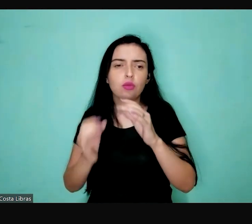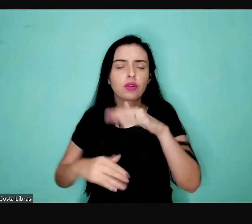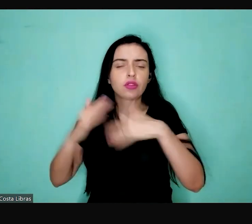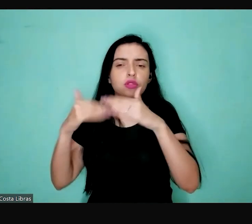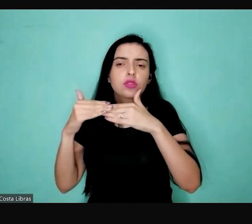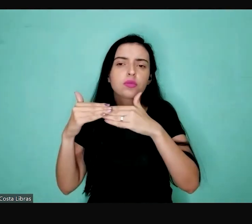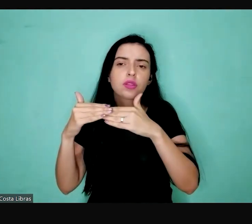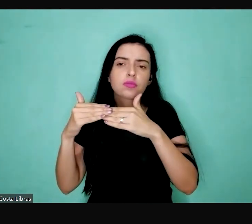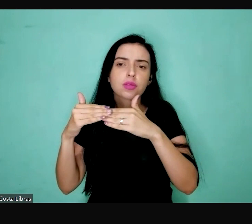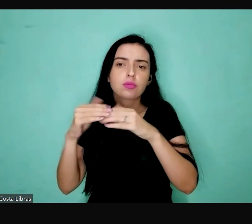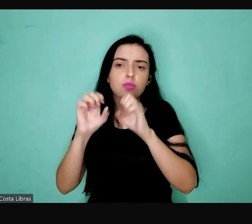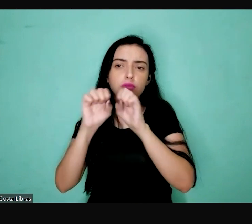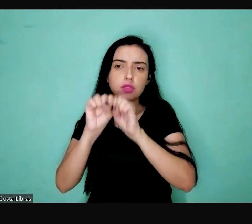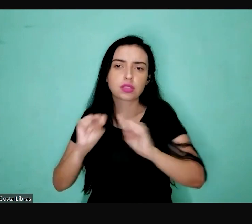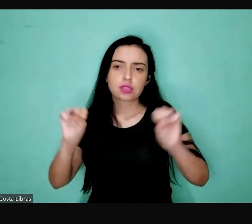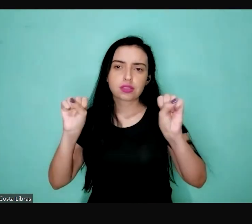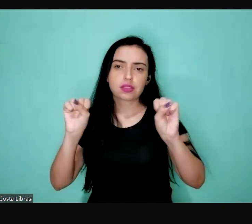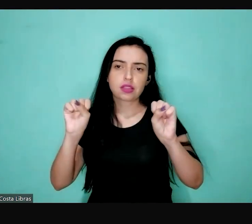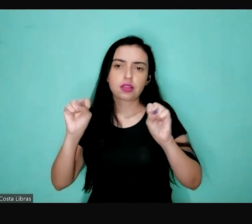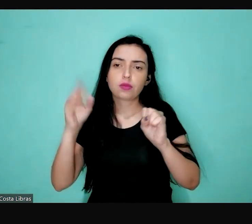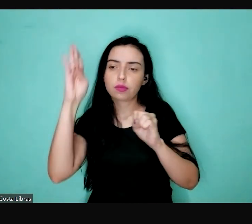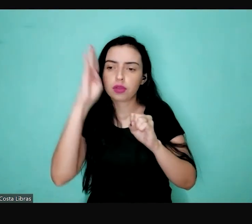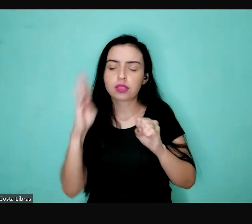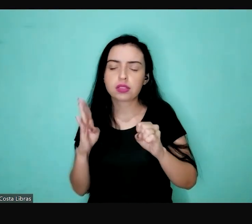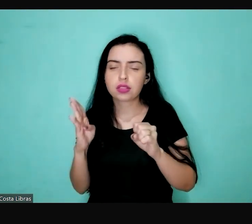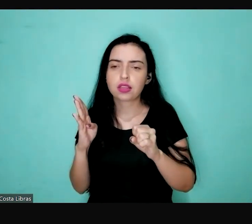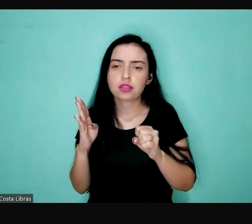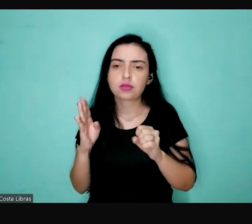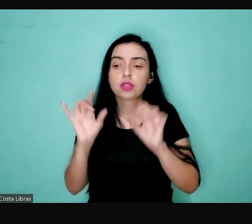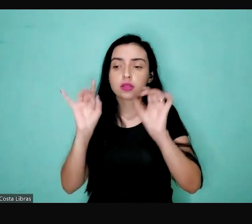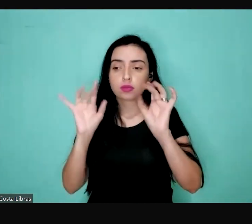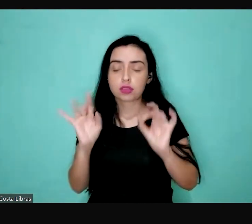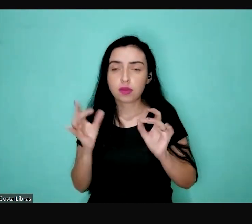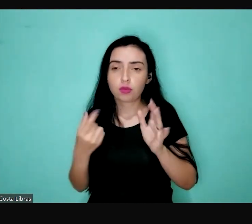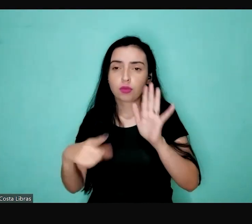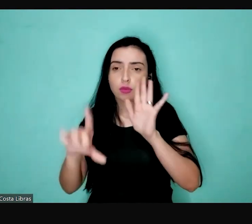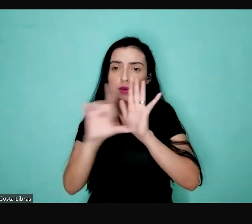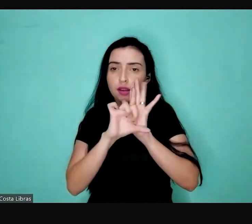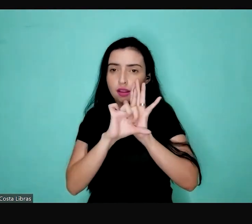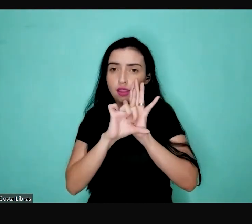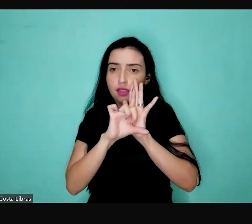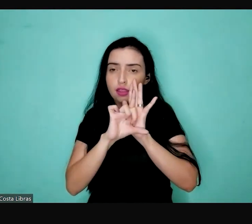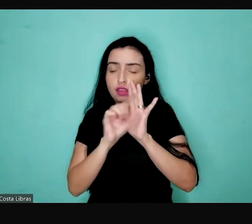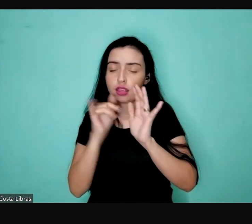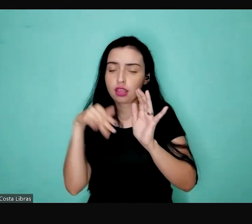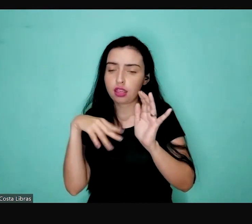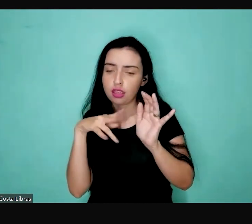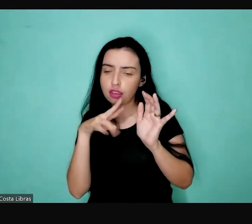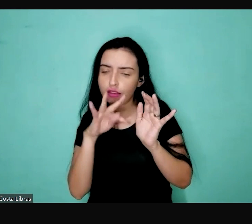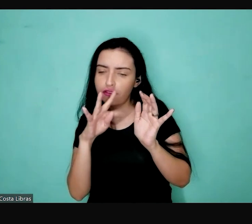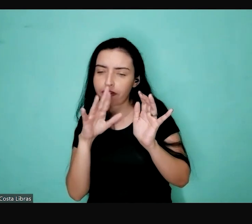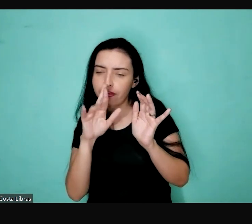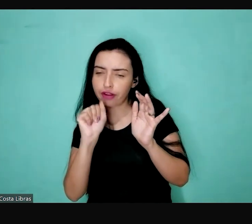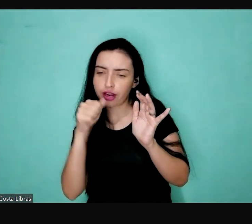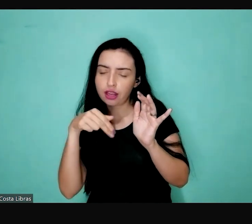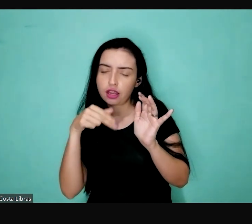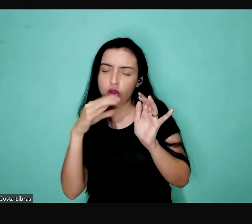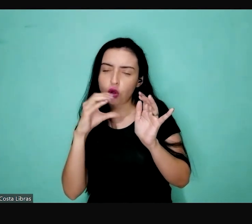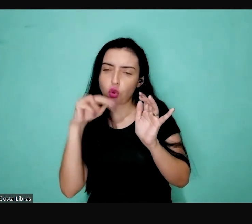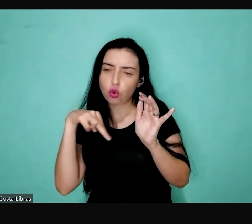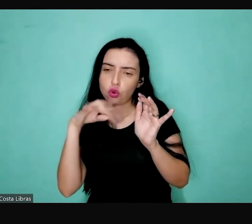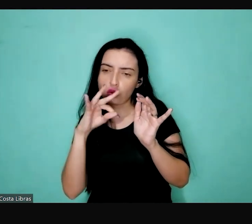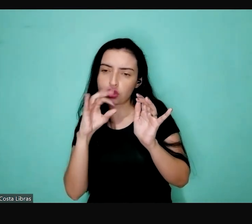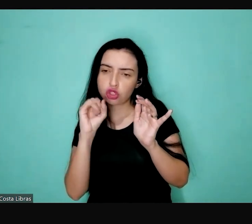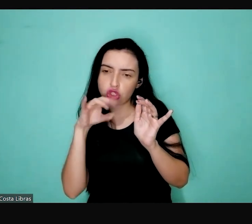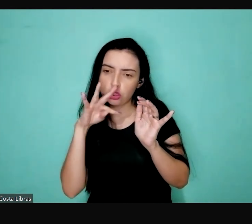pelo sistema de precedentes brasileiro, especialmente por legislação infraconstitucional, portanto, no plano legal, a partir